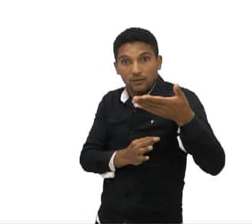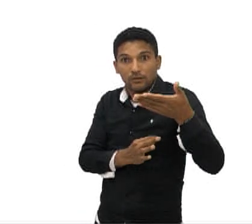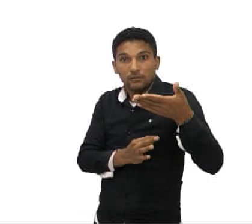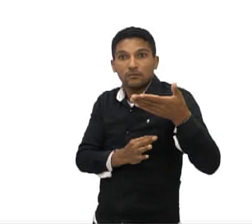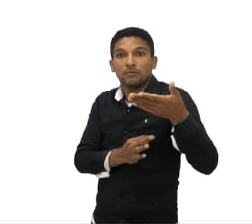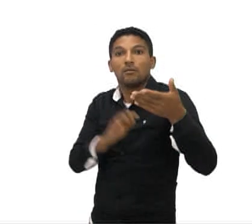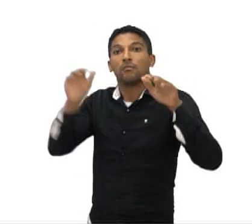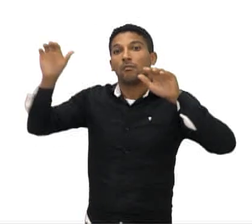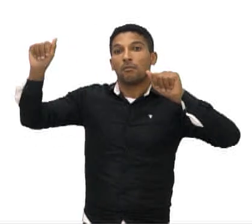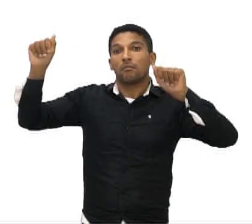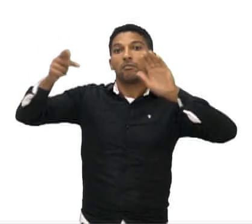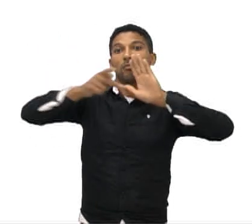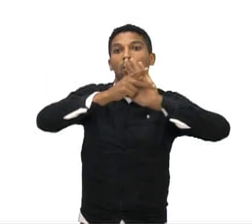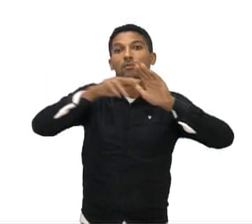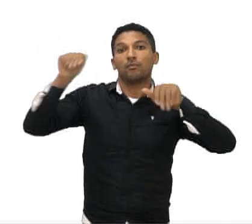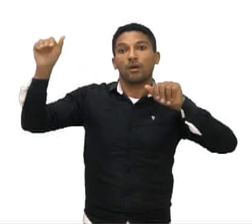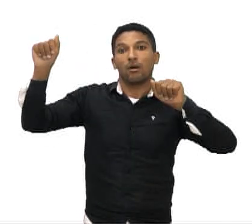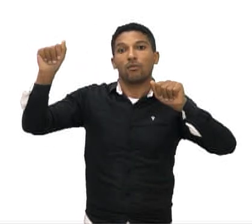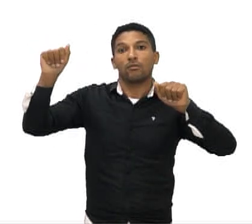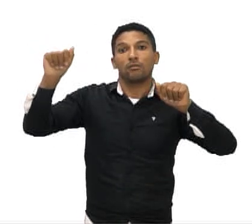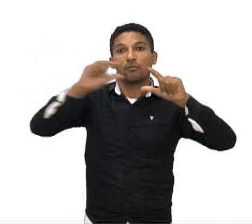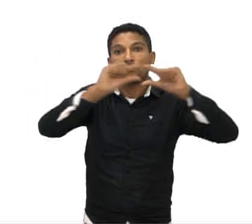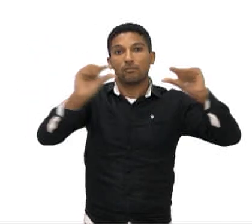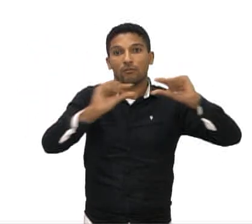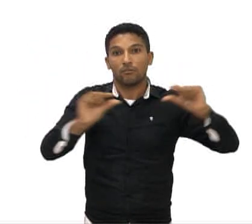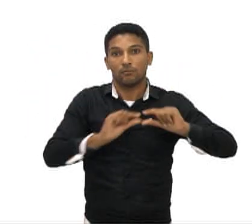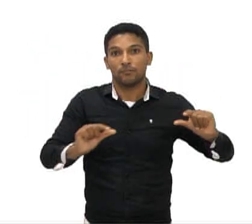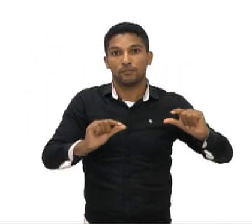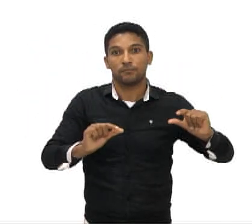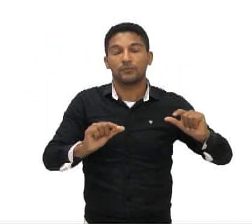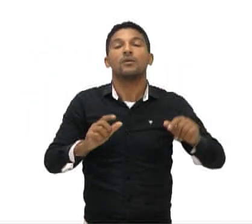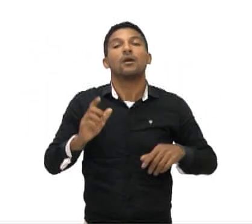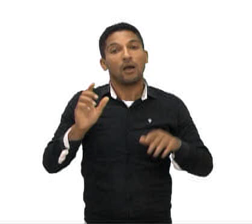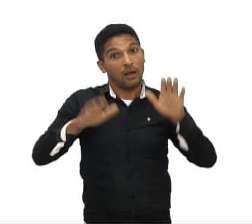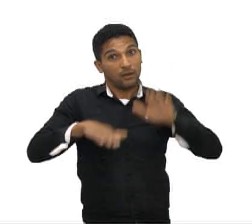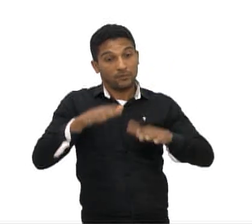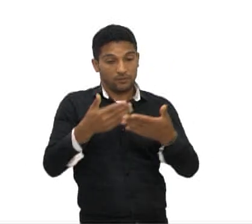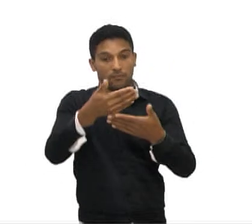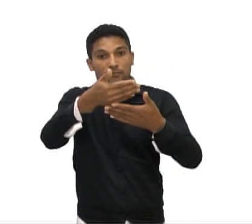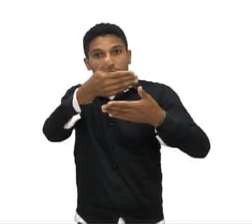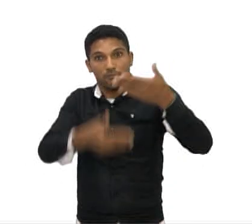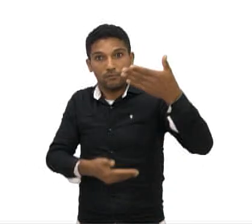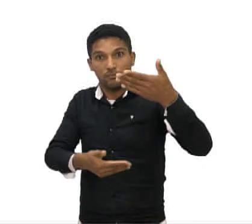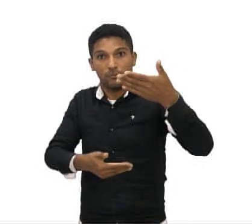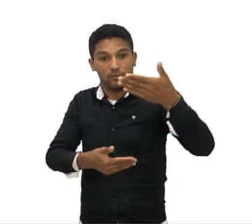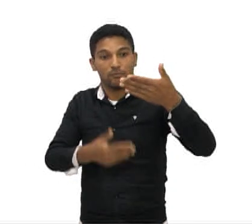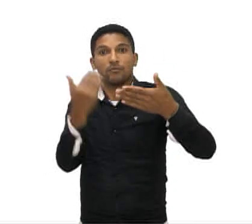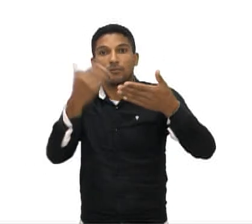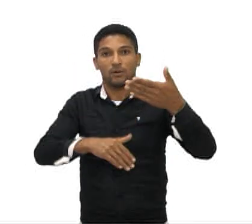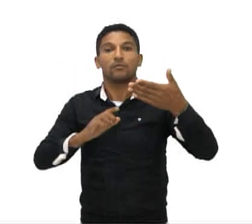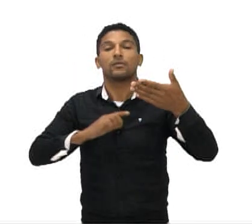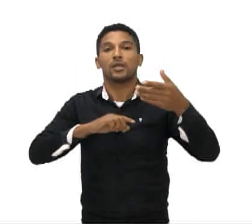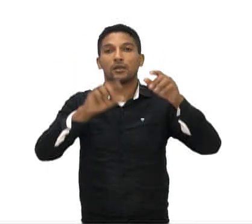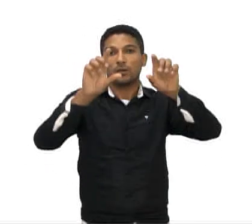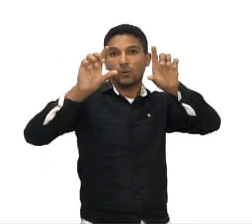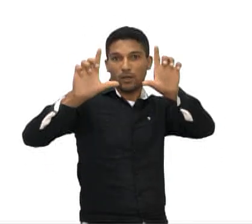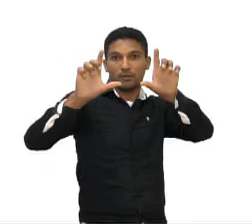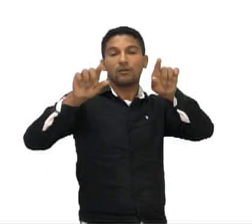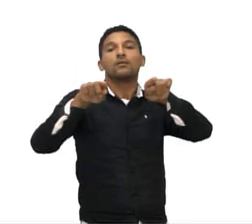pode aparecer também na forma de um quadrinho, um gráfico, um comercial, diferentes